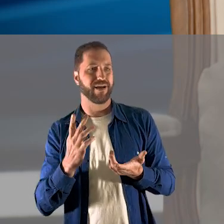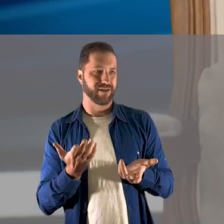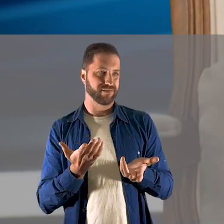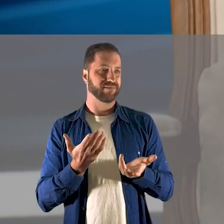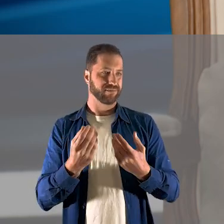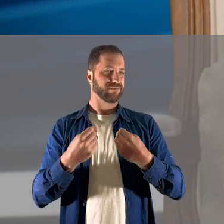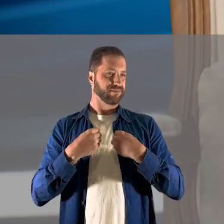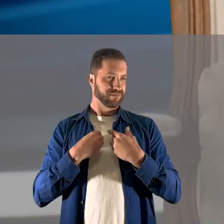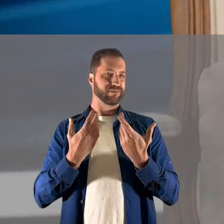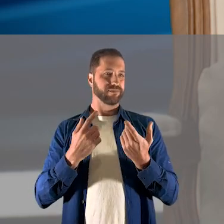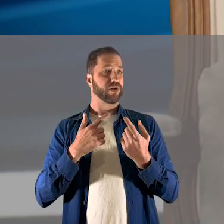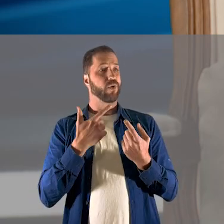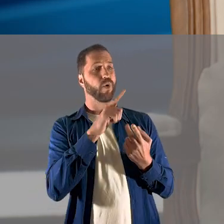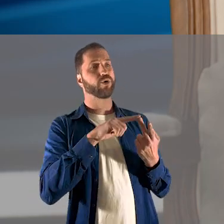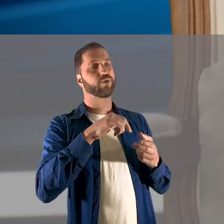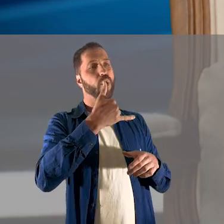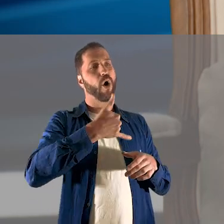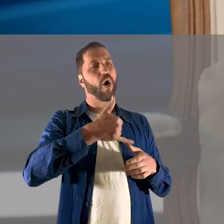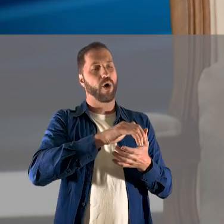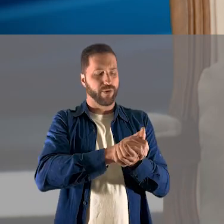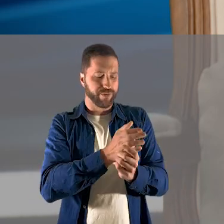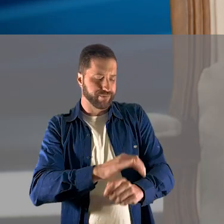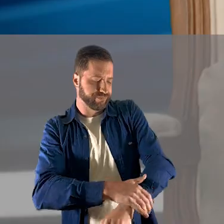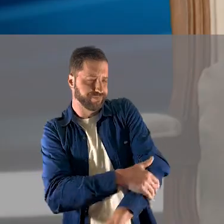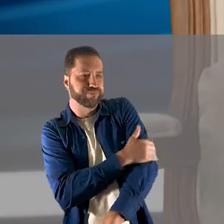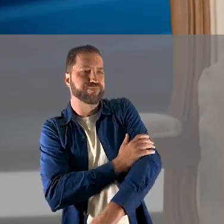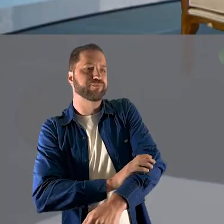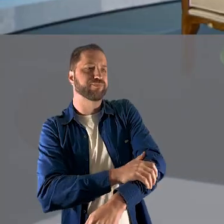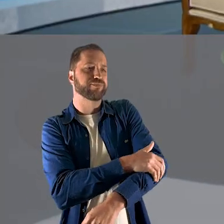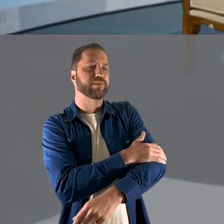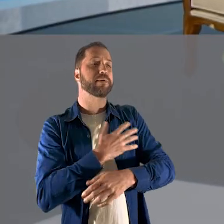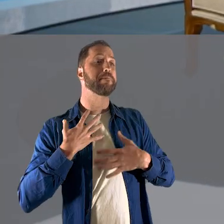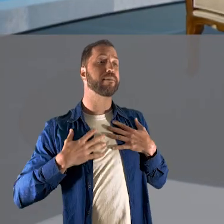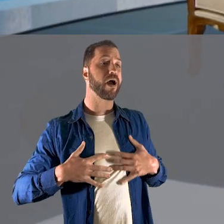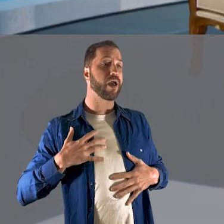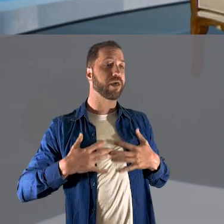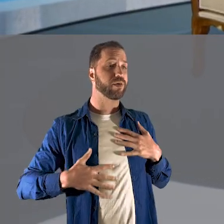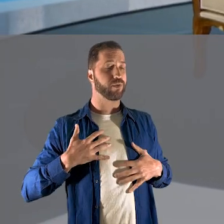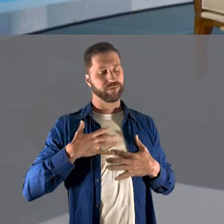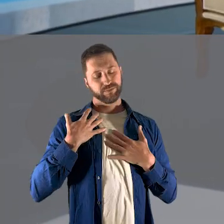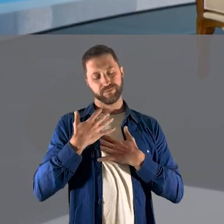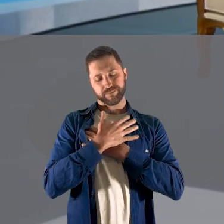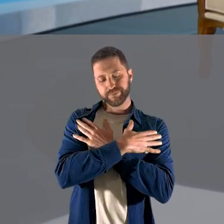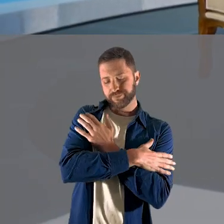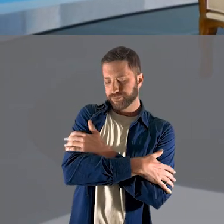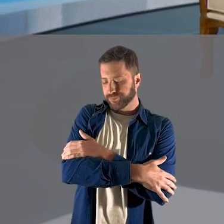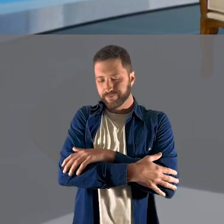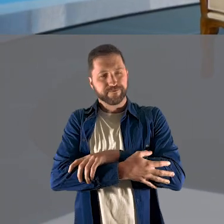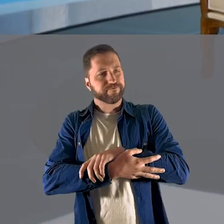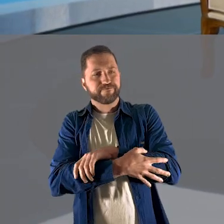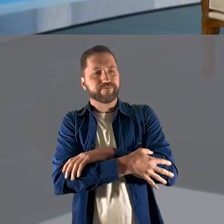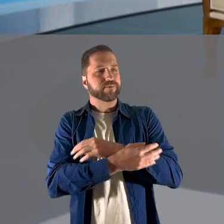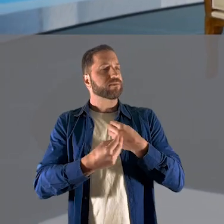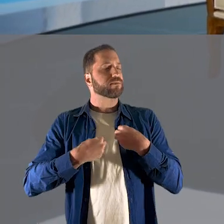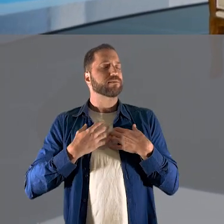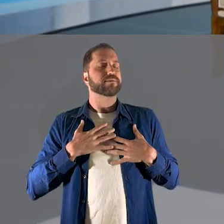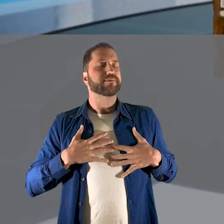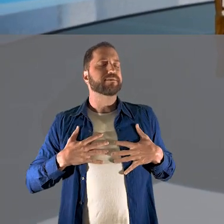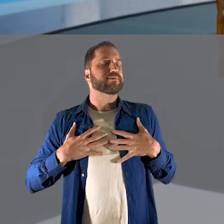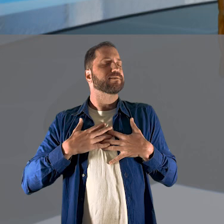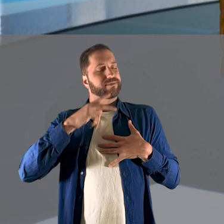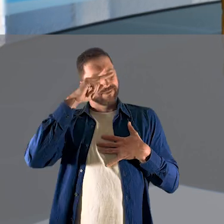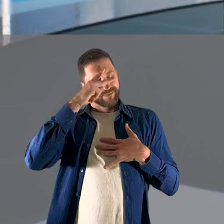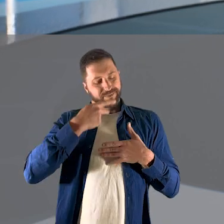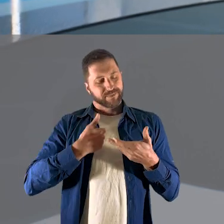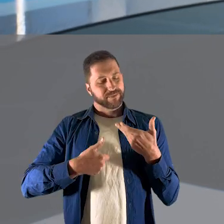tem um óleo pós banho para você usar o pós banho durante o banho para trazer Harmonia relaxamento porque aquele alto